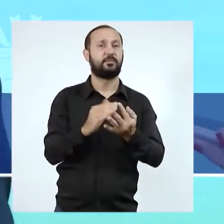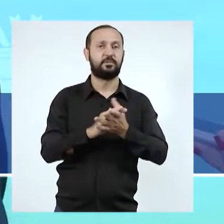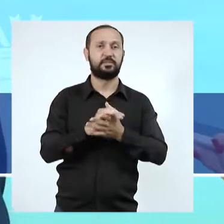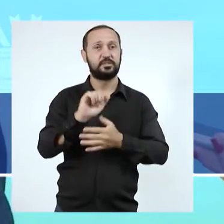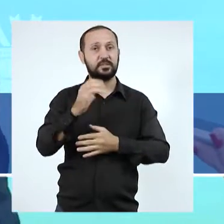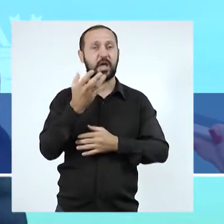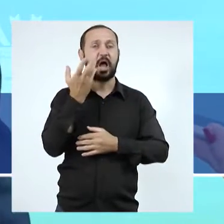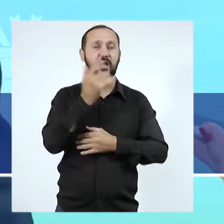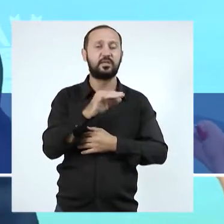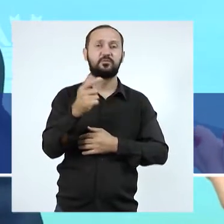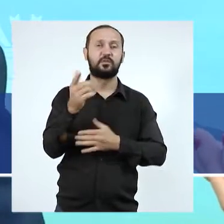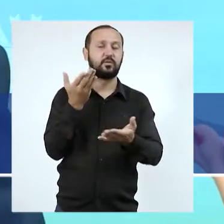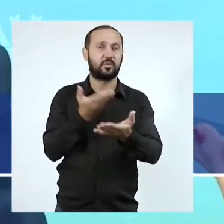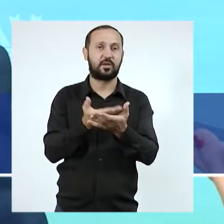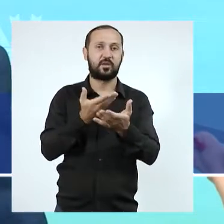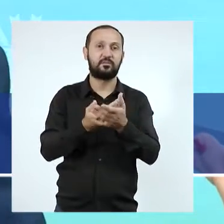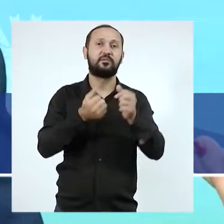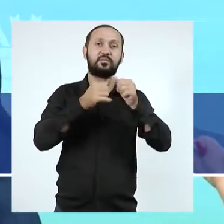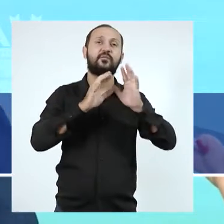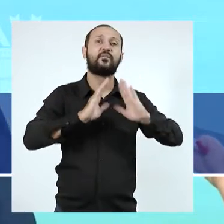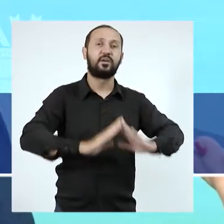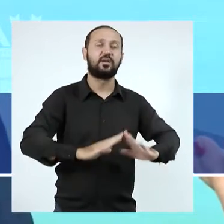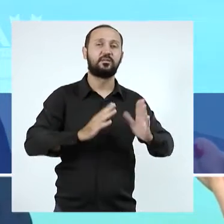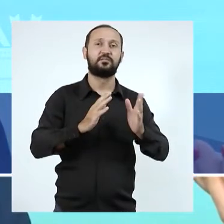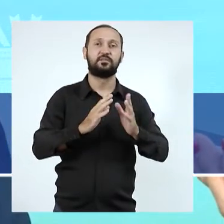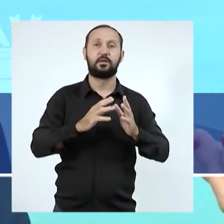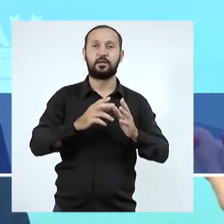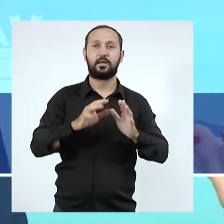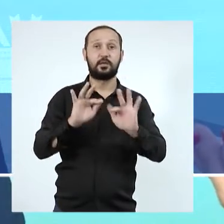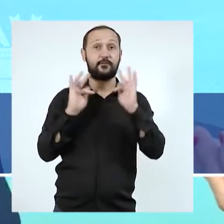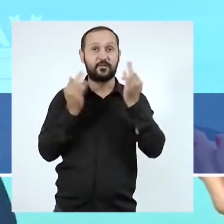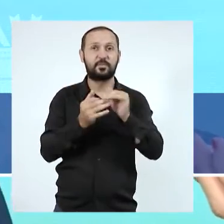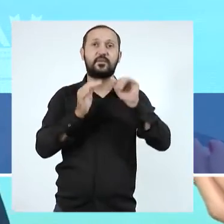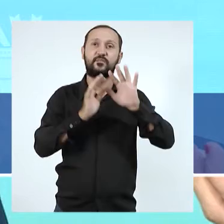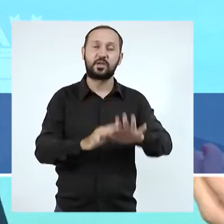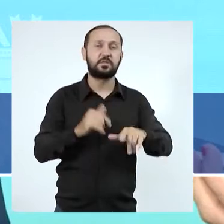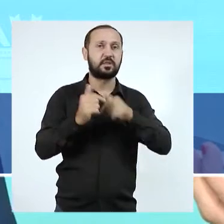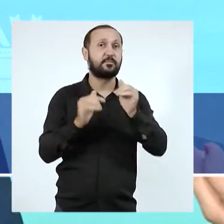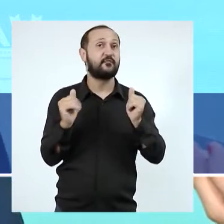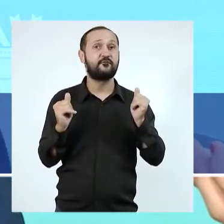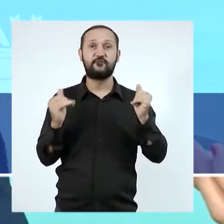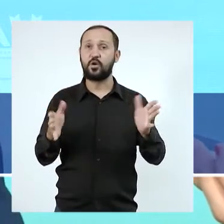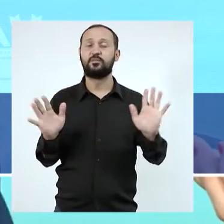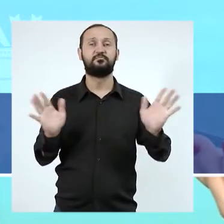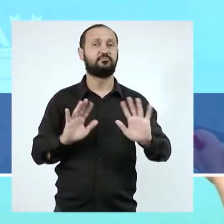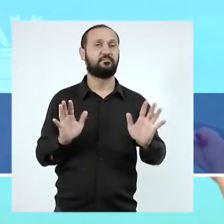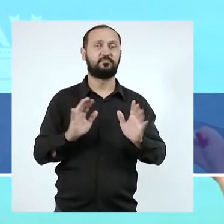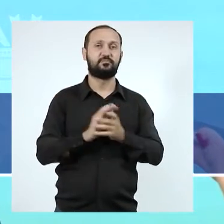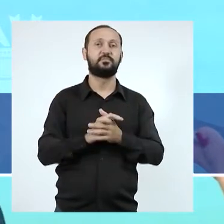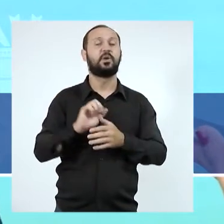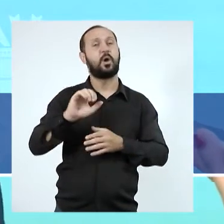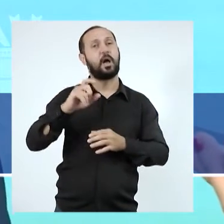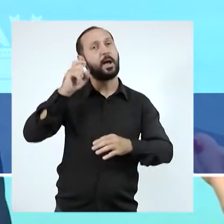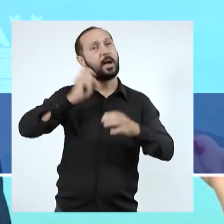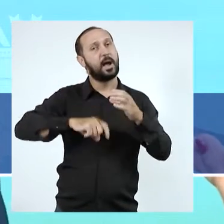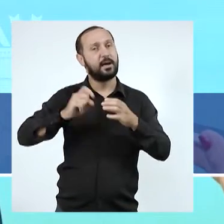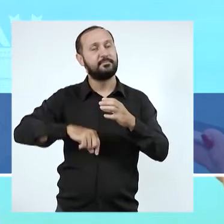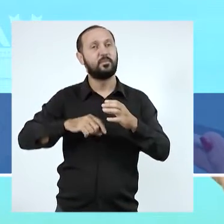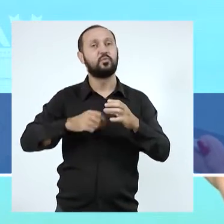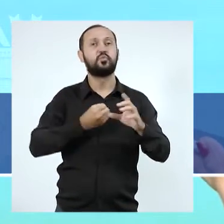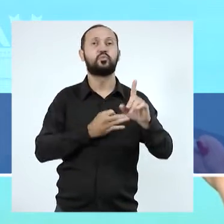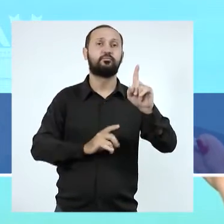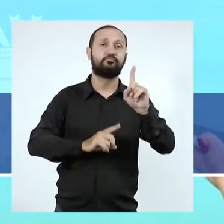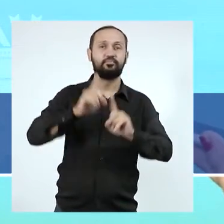praticados dentro do ambiente familiar. E se as crianças não estão tendo aula, então quer dizer, e os pais também, as pessoas da família não estão trabalhando, boa